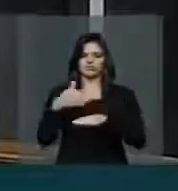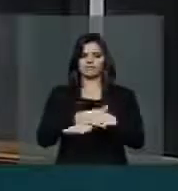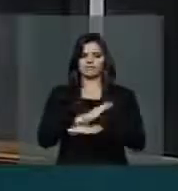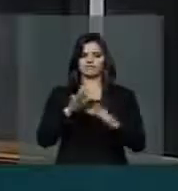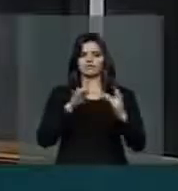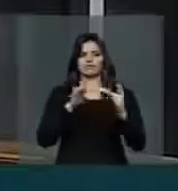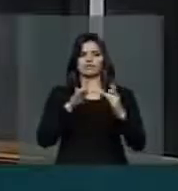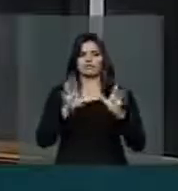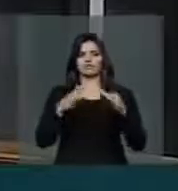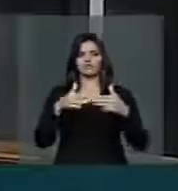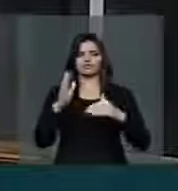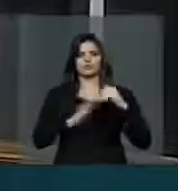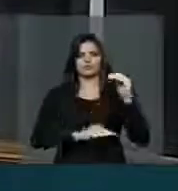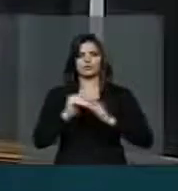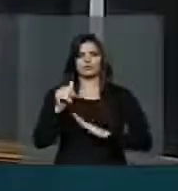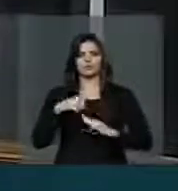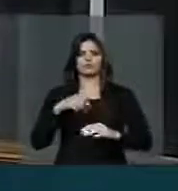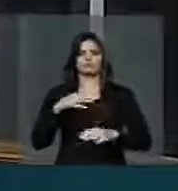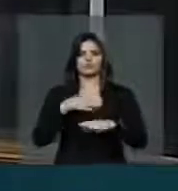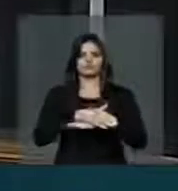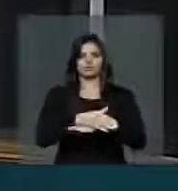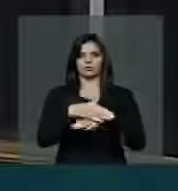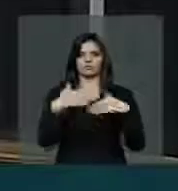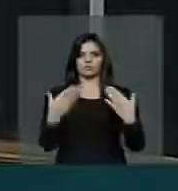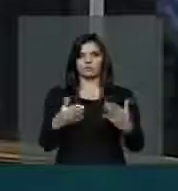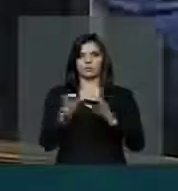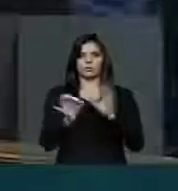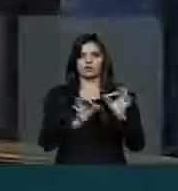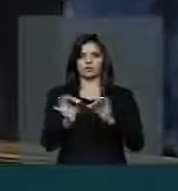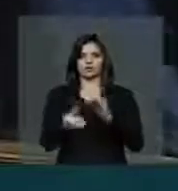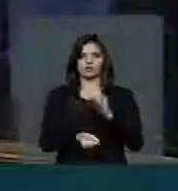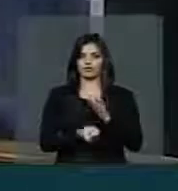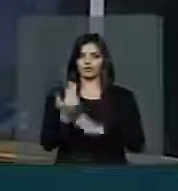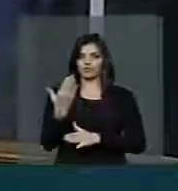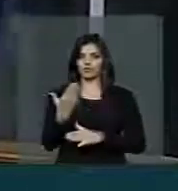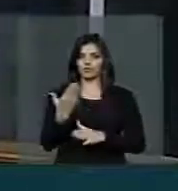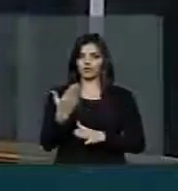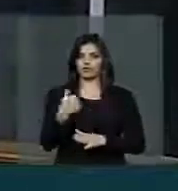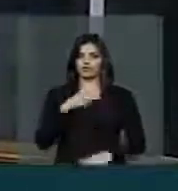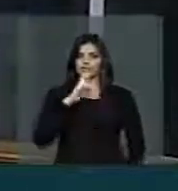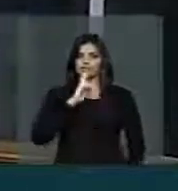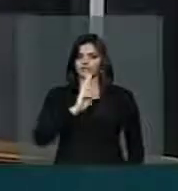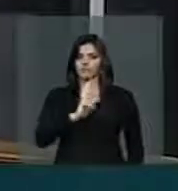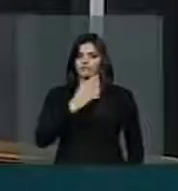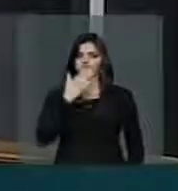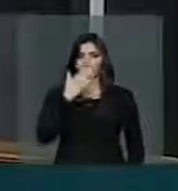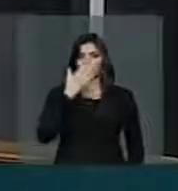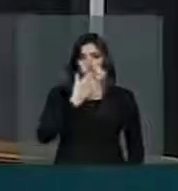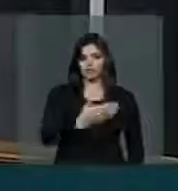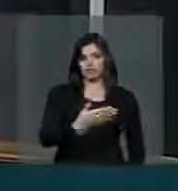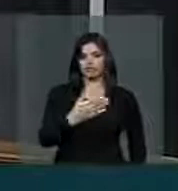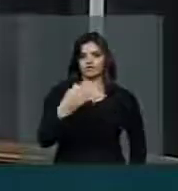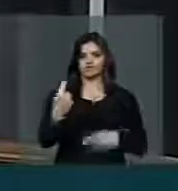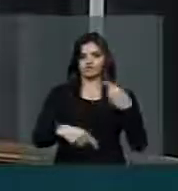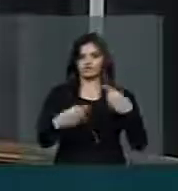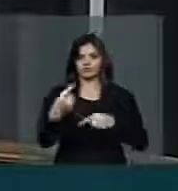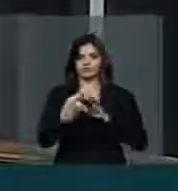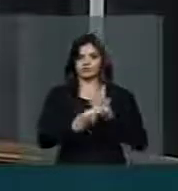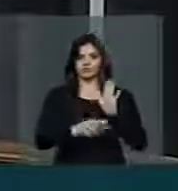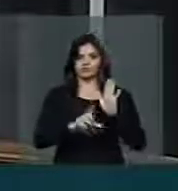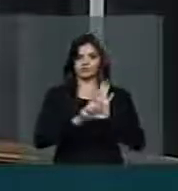aos setores profissionais envolvidos, elaborei um parecer favorável à tramitação do